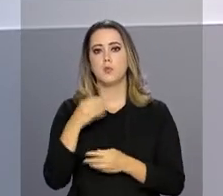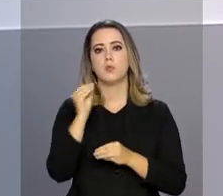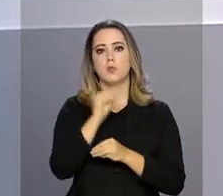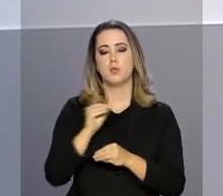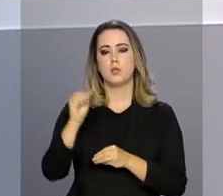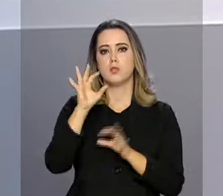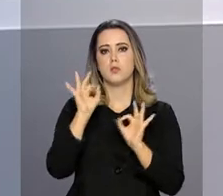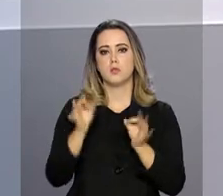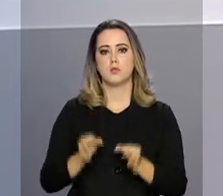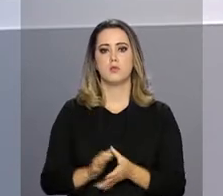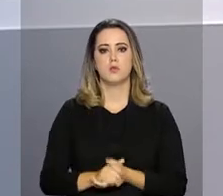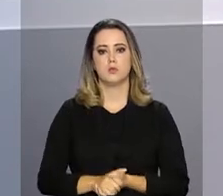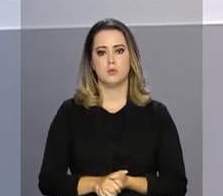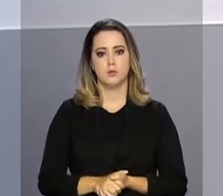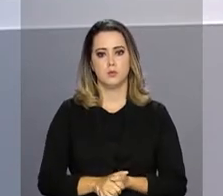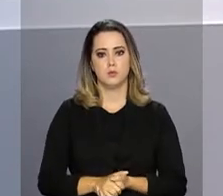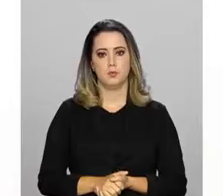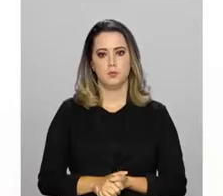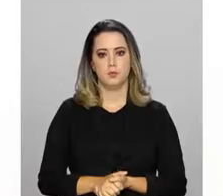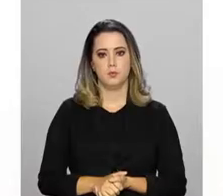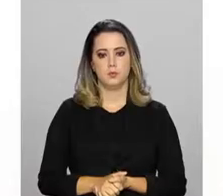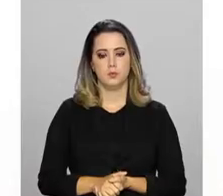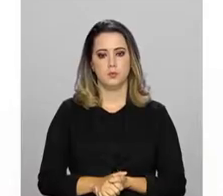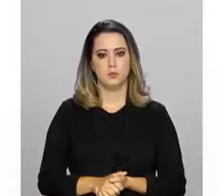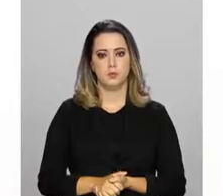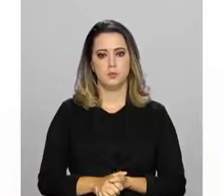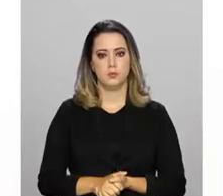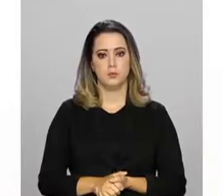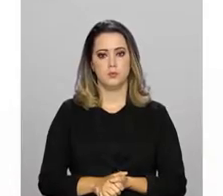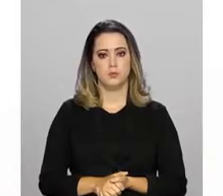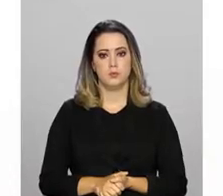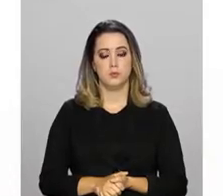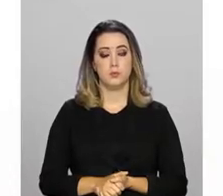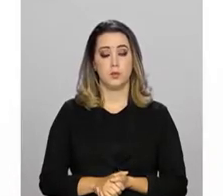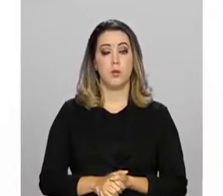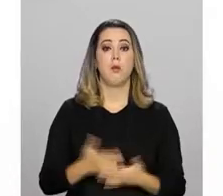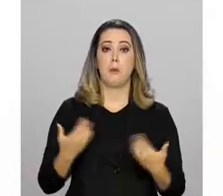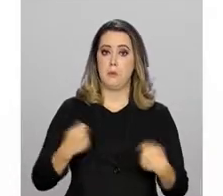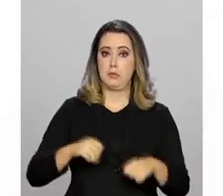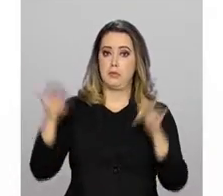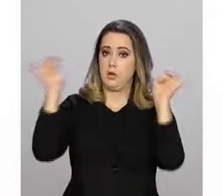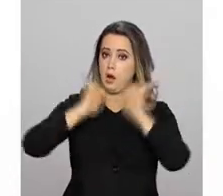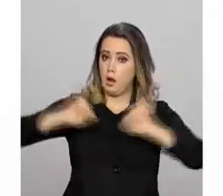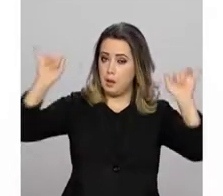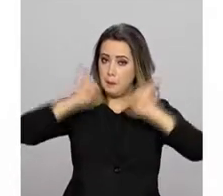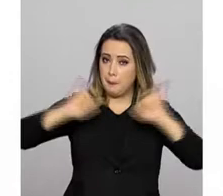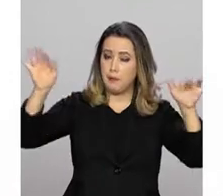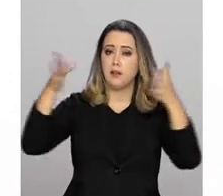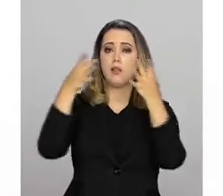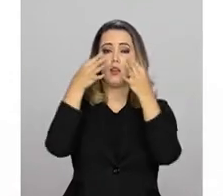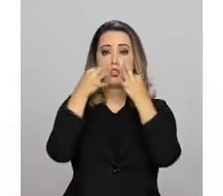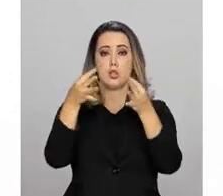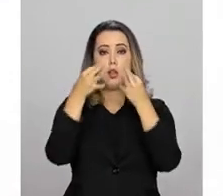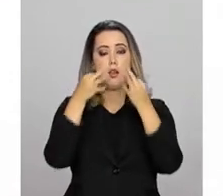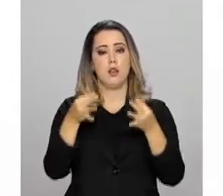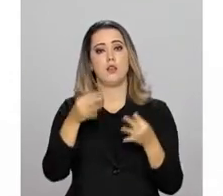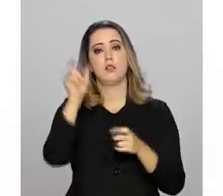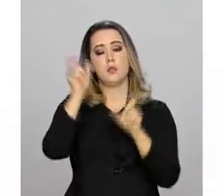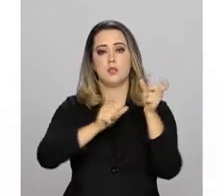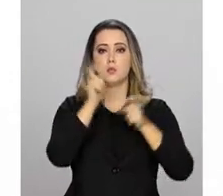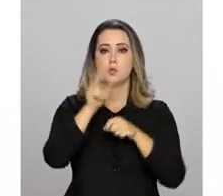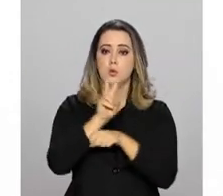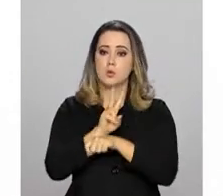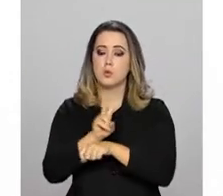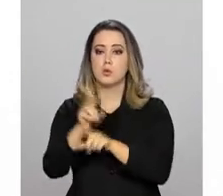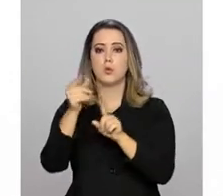fazer um tratamento adequado campanhas de alerta para que a população se proteger antes